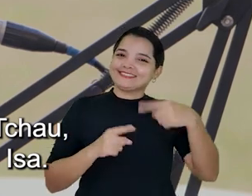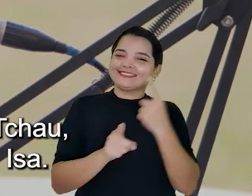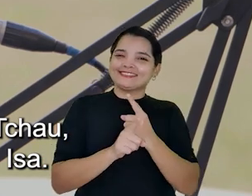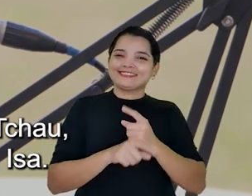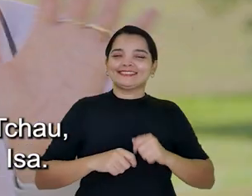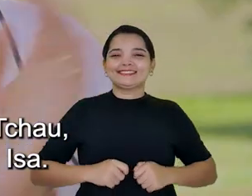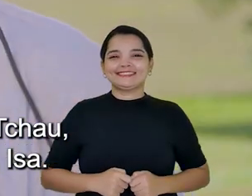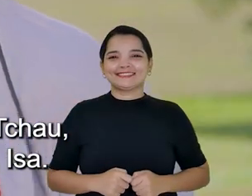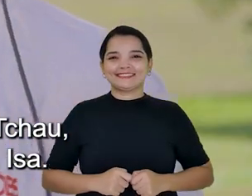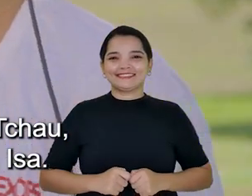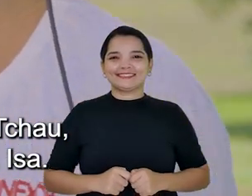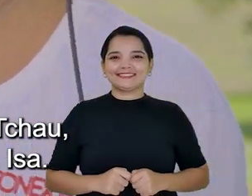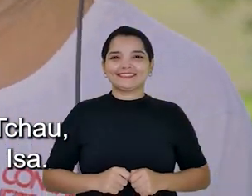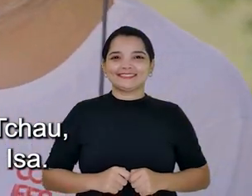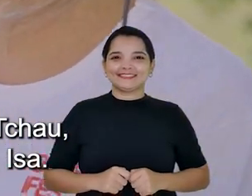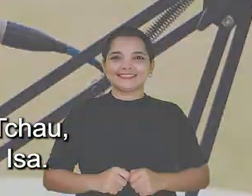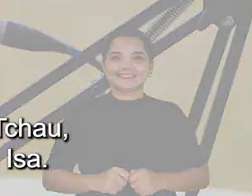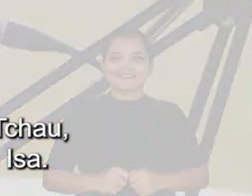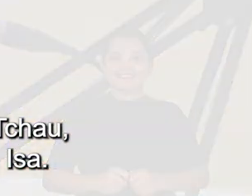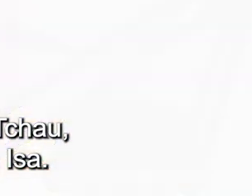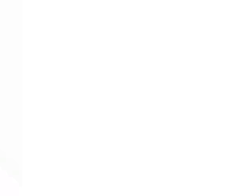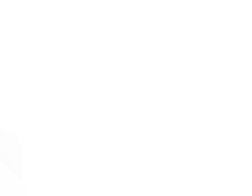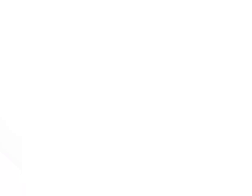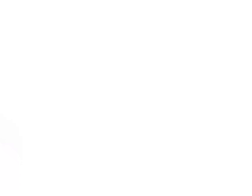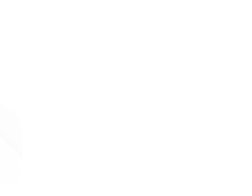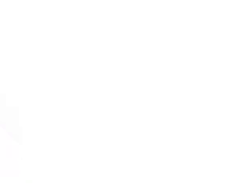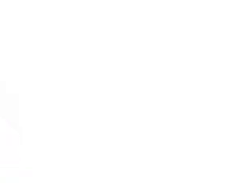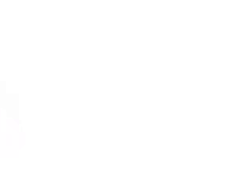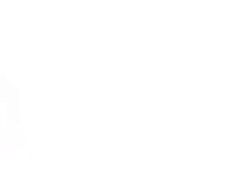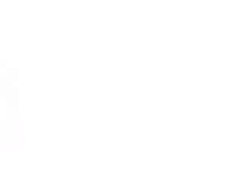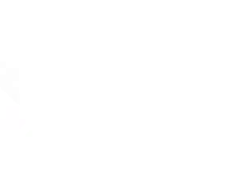pró T gente obrigada obrigada is